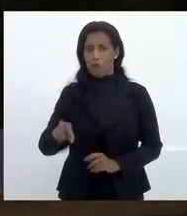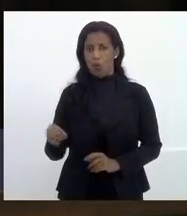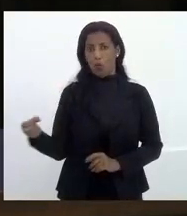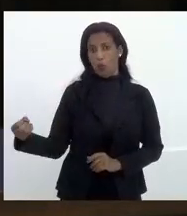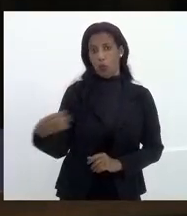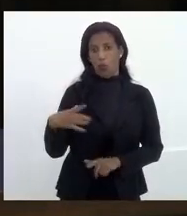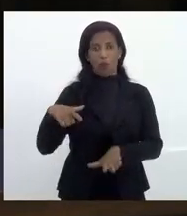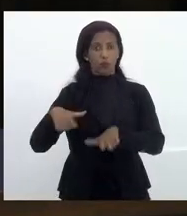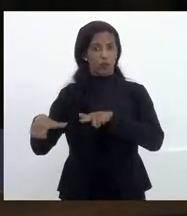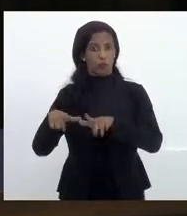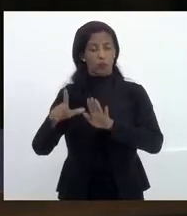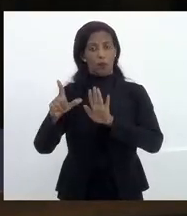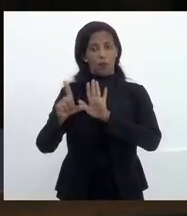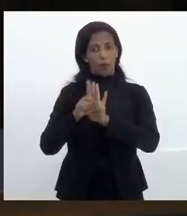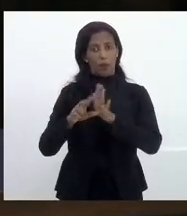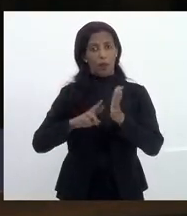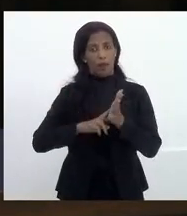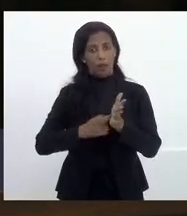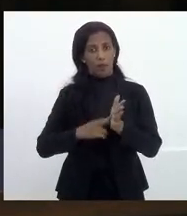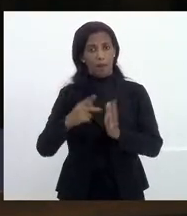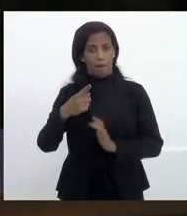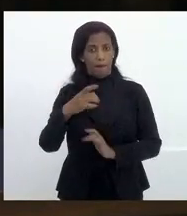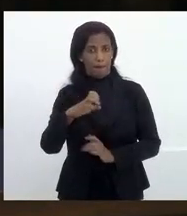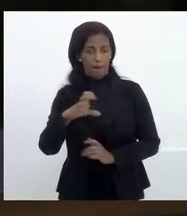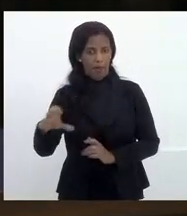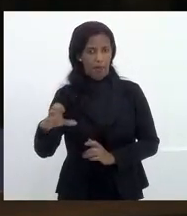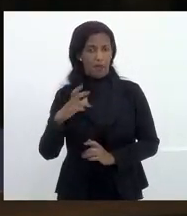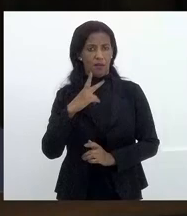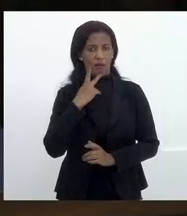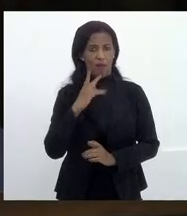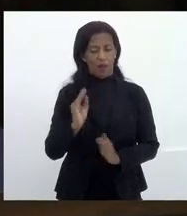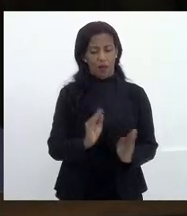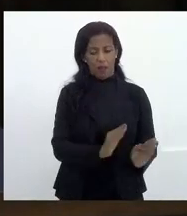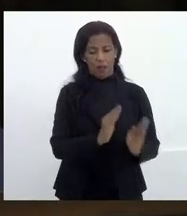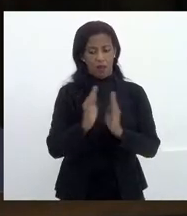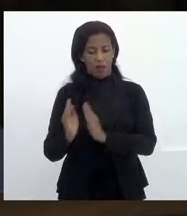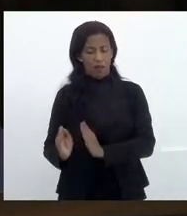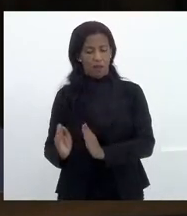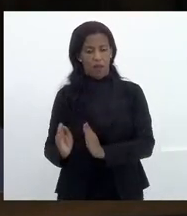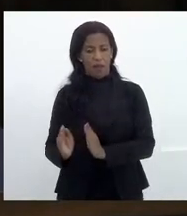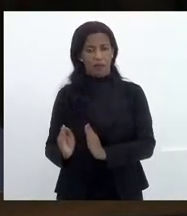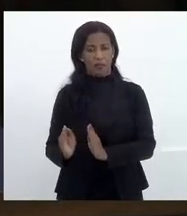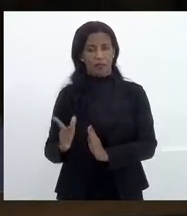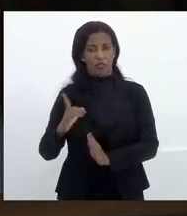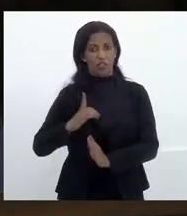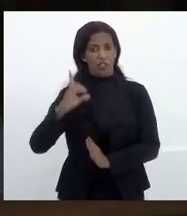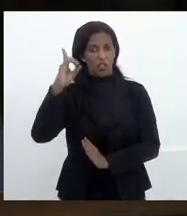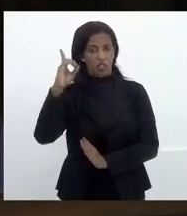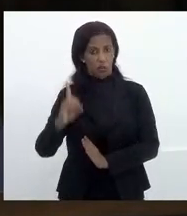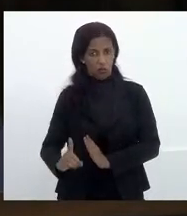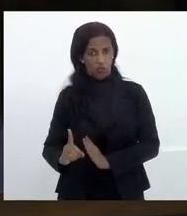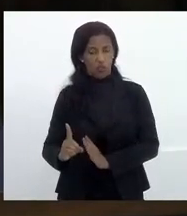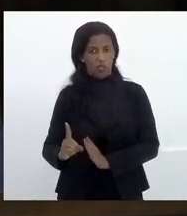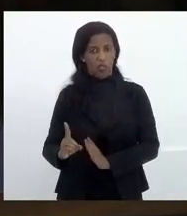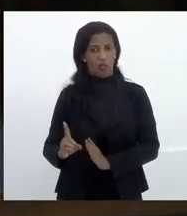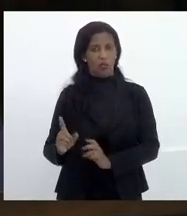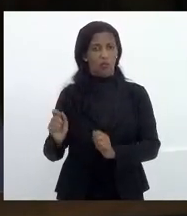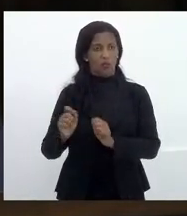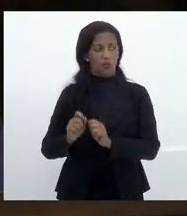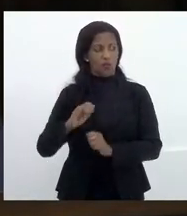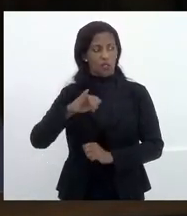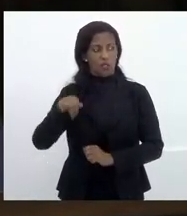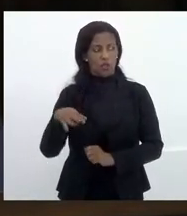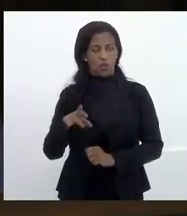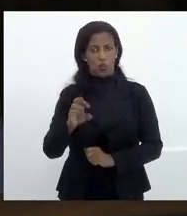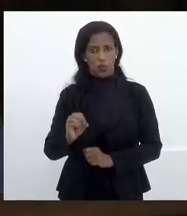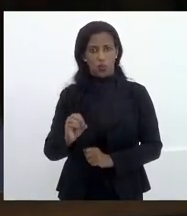servidores porque a lei complementar que regulamenta a PEC diz que ele passa é a deter um direito de fazer fazer jus ao abono